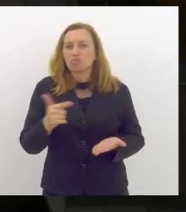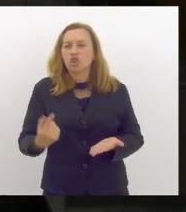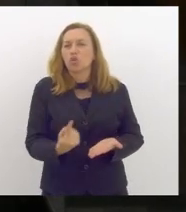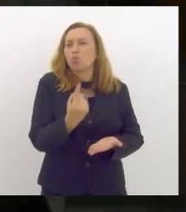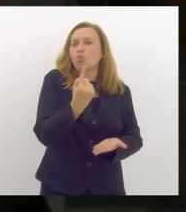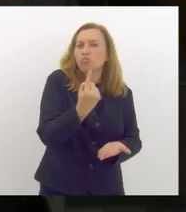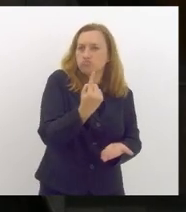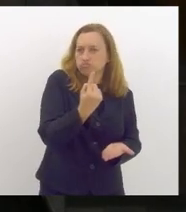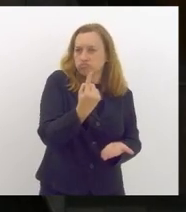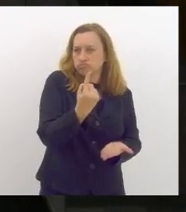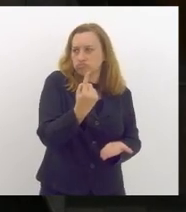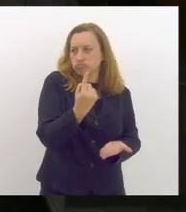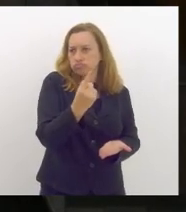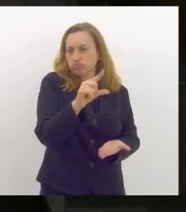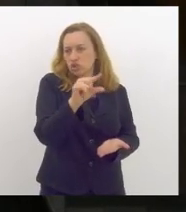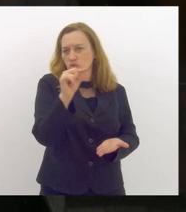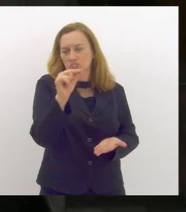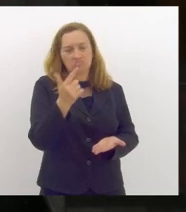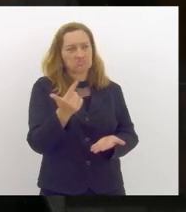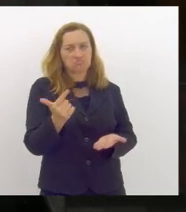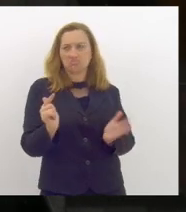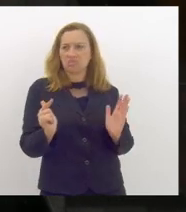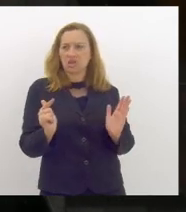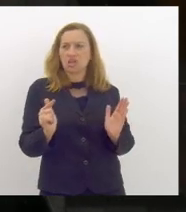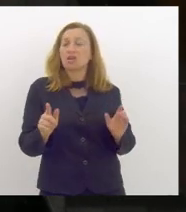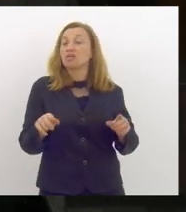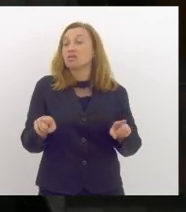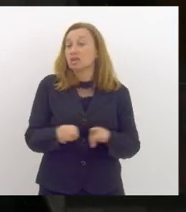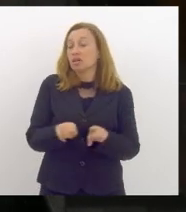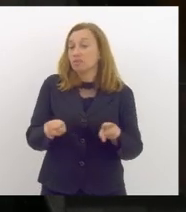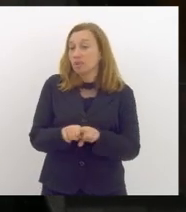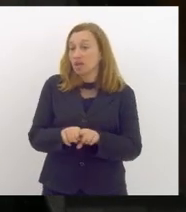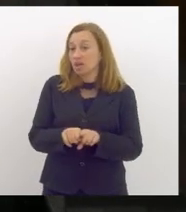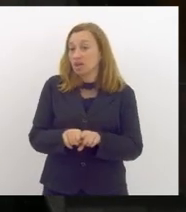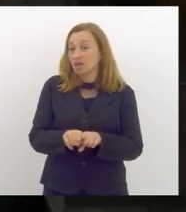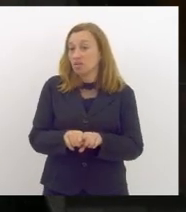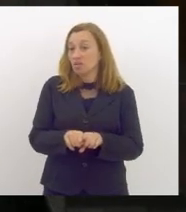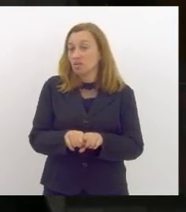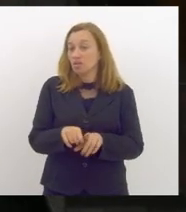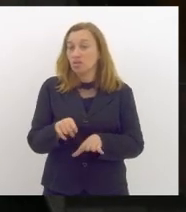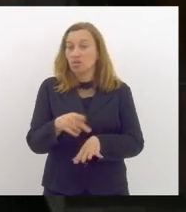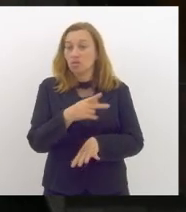não tem um predestinado e nenhum também amaldiçoado